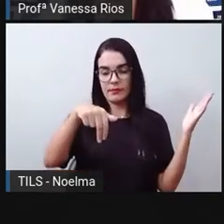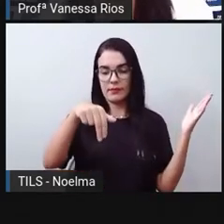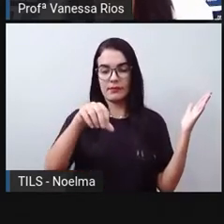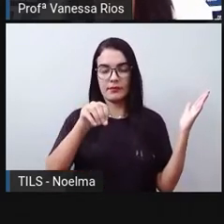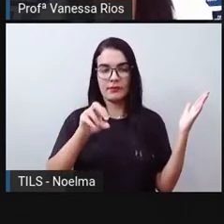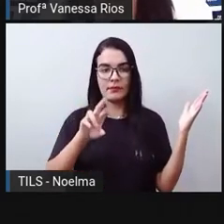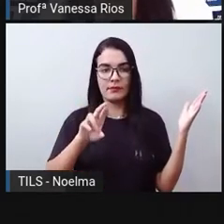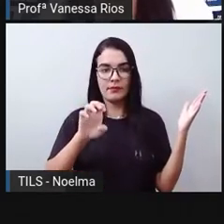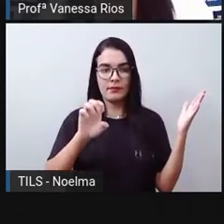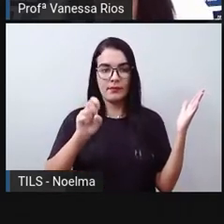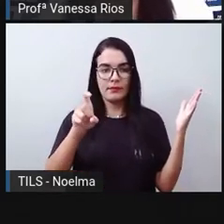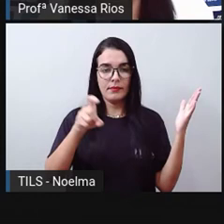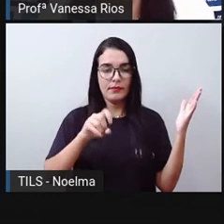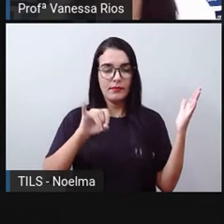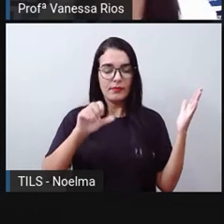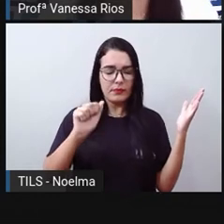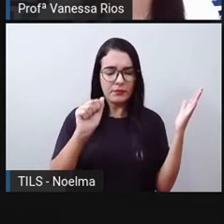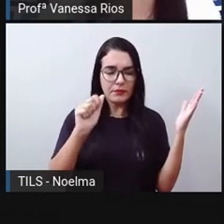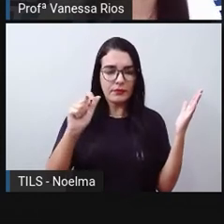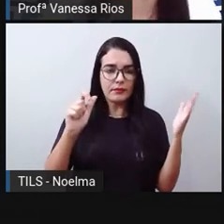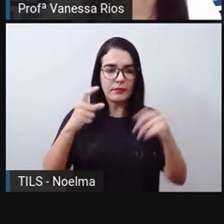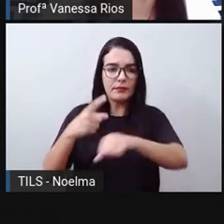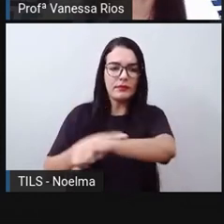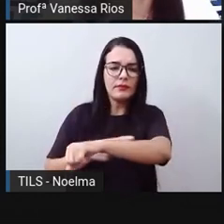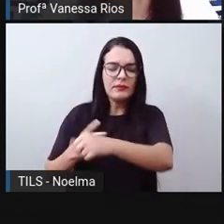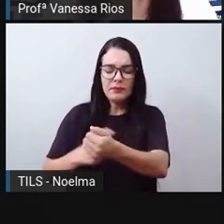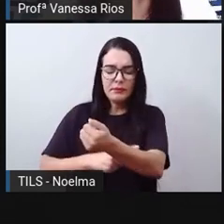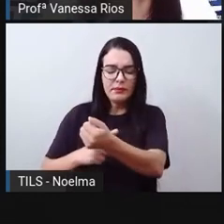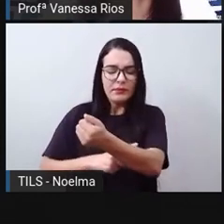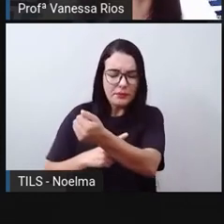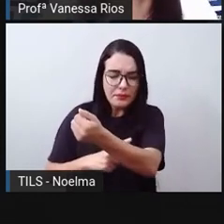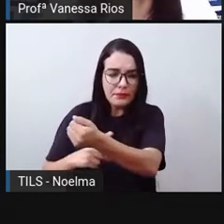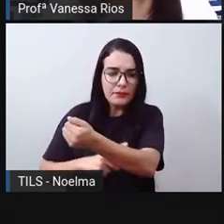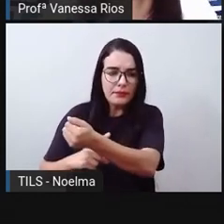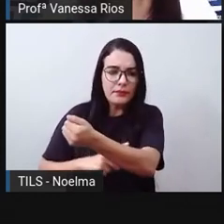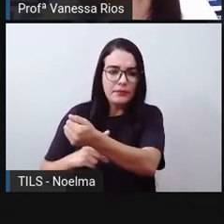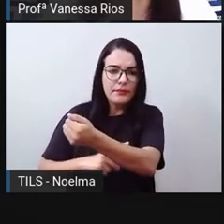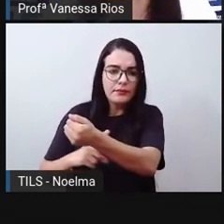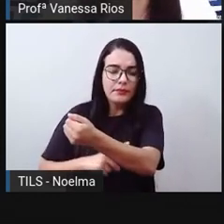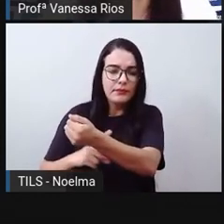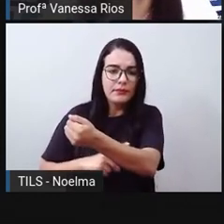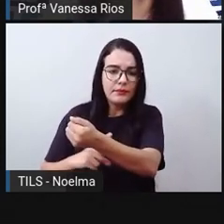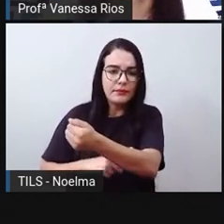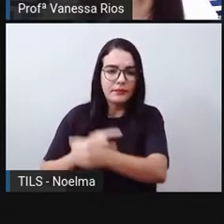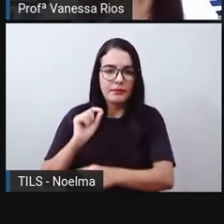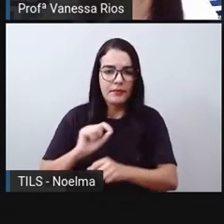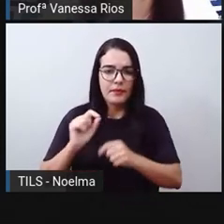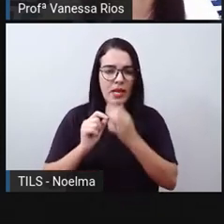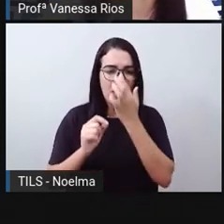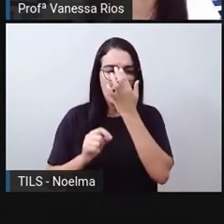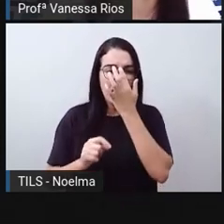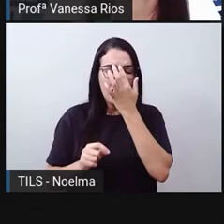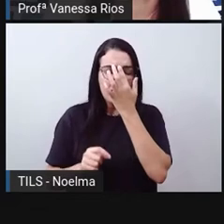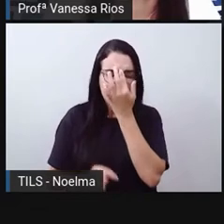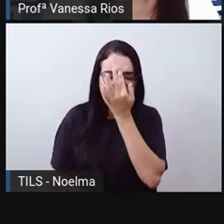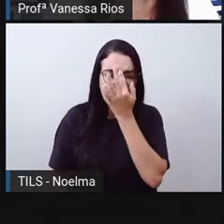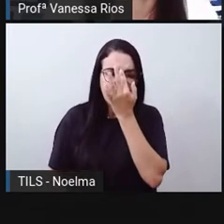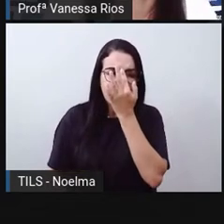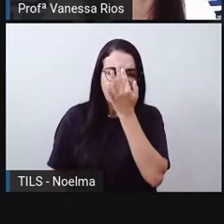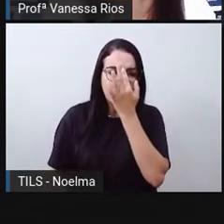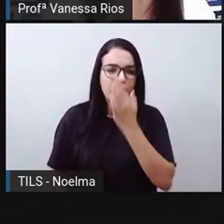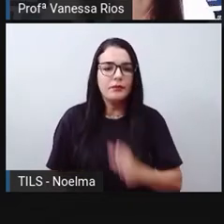que você observasse bem a imagem, não é? Que é a imagem que a Pro mostrou também anteriormente. Então, aquela menina, ela está provavelmente com